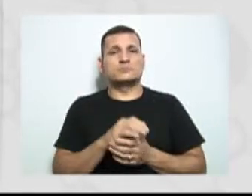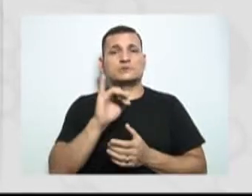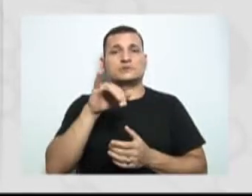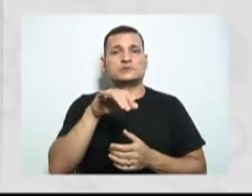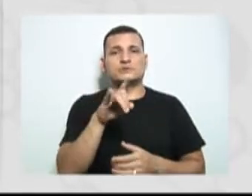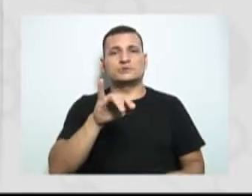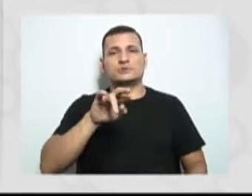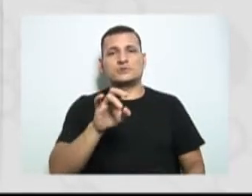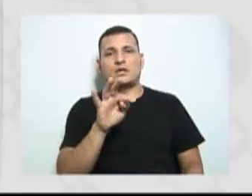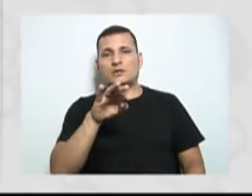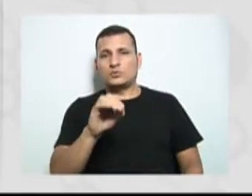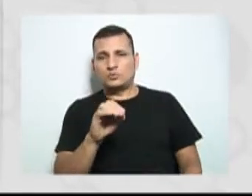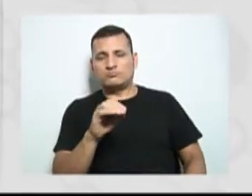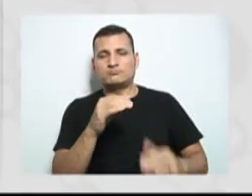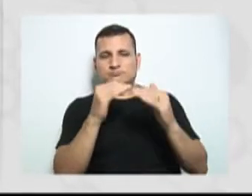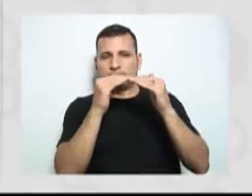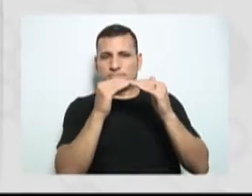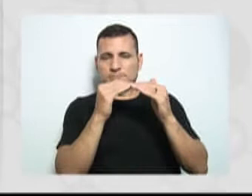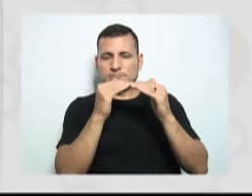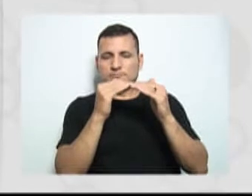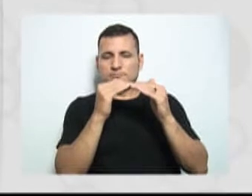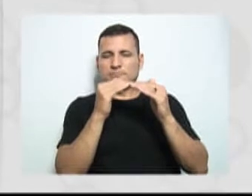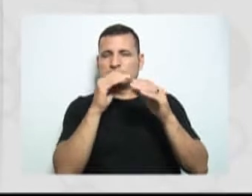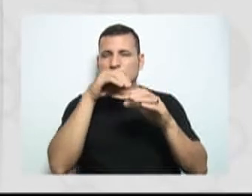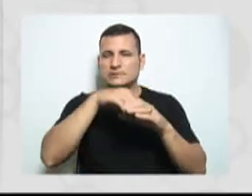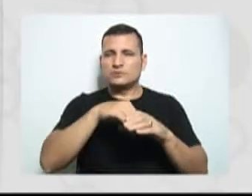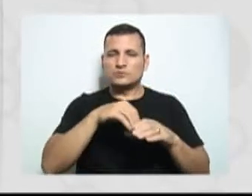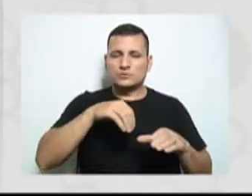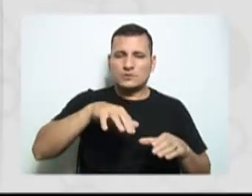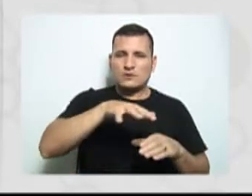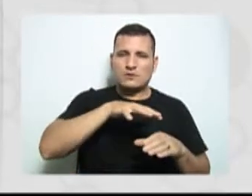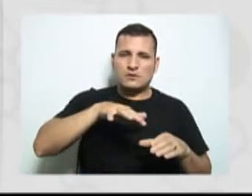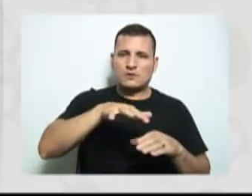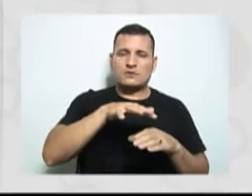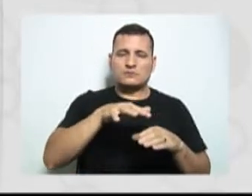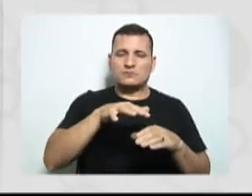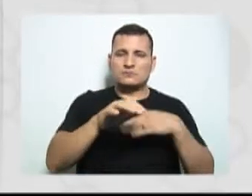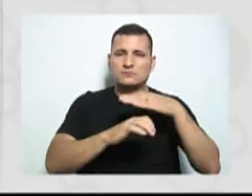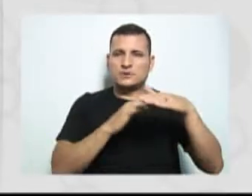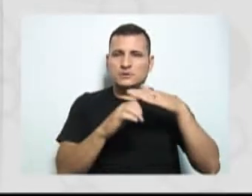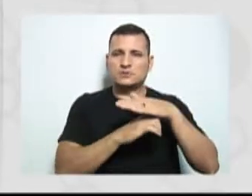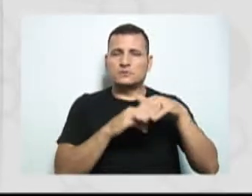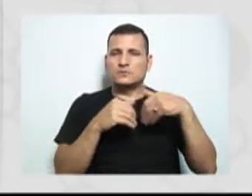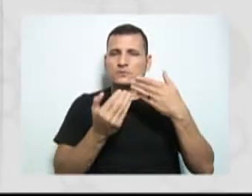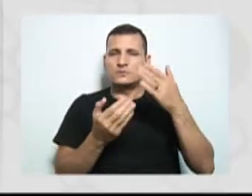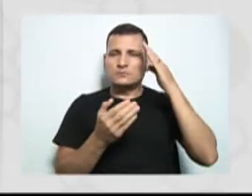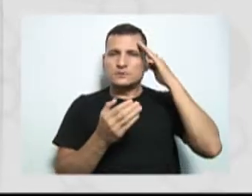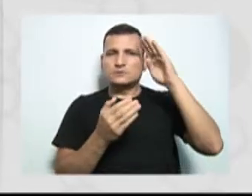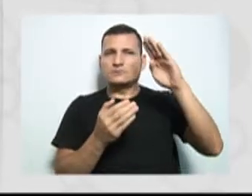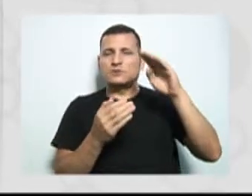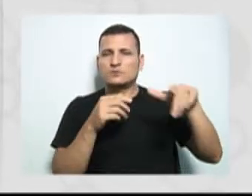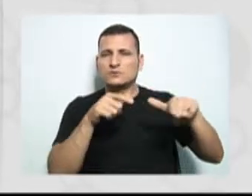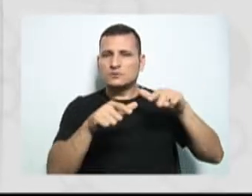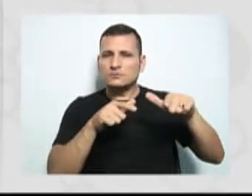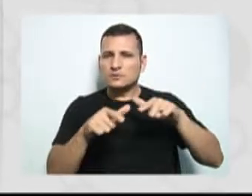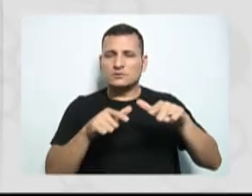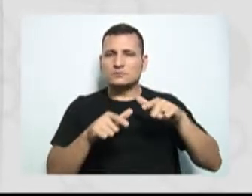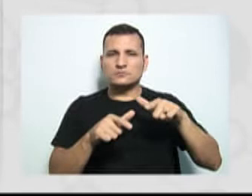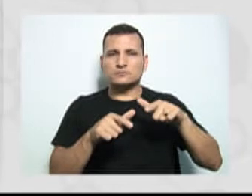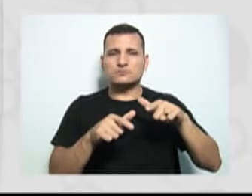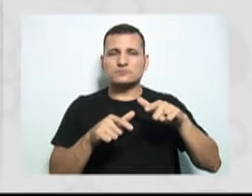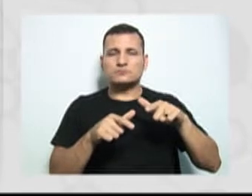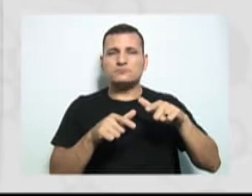seja, buscando indicar dentro do contexto organizacional quais são as principais atividades desenvolvidas